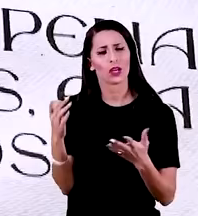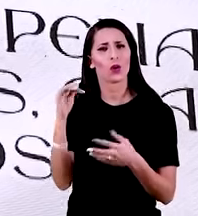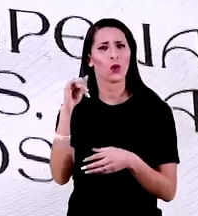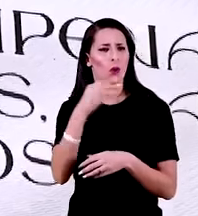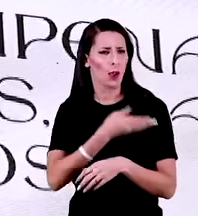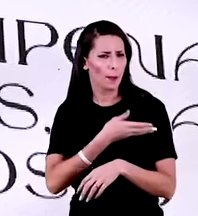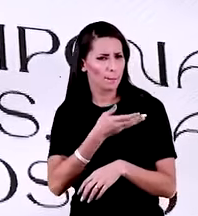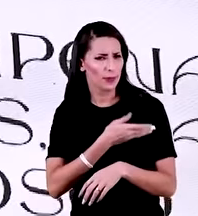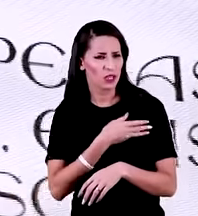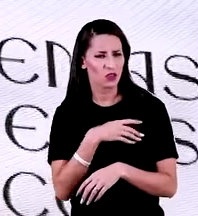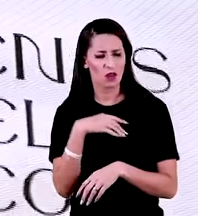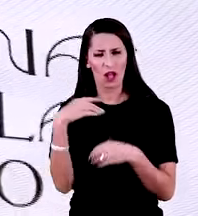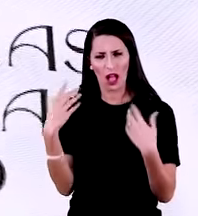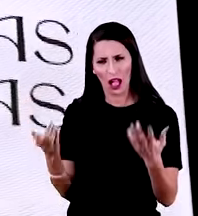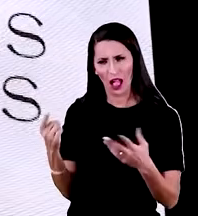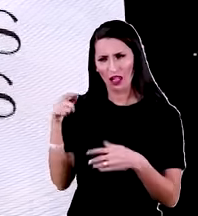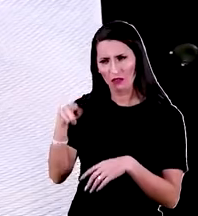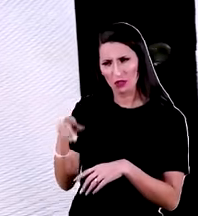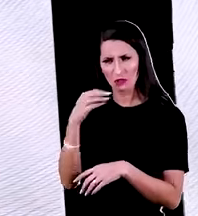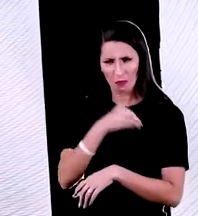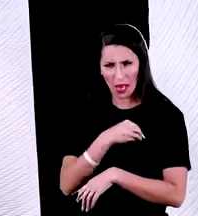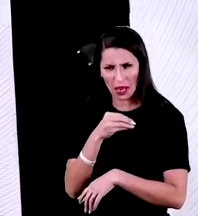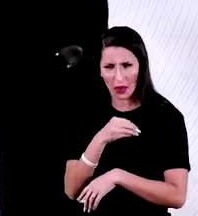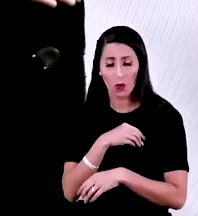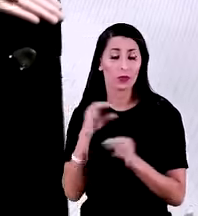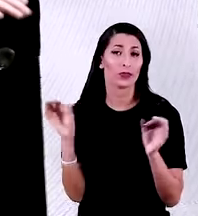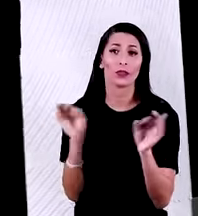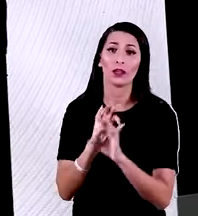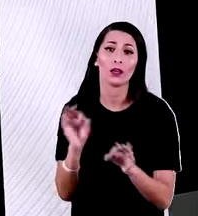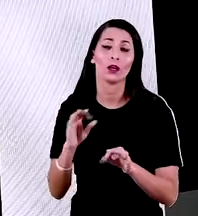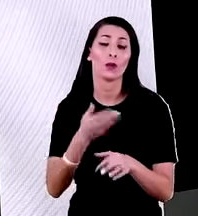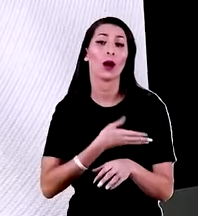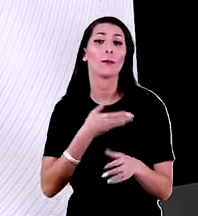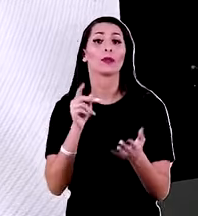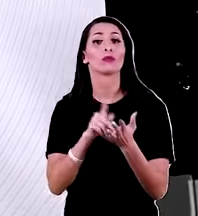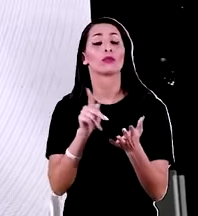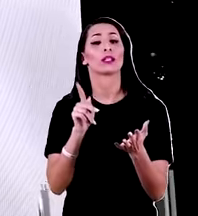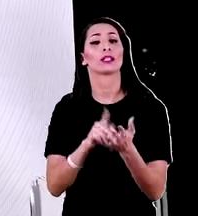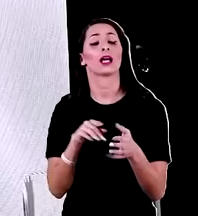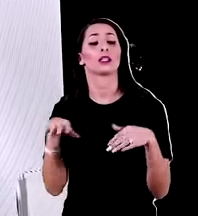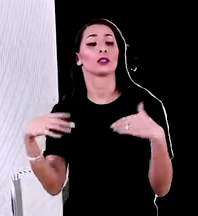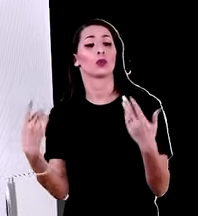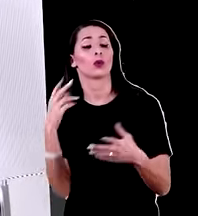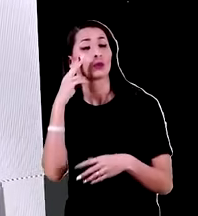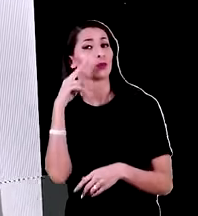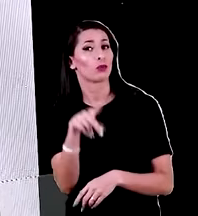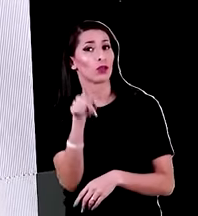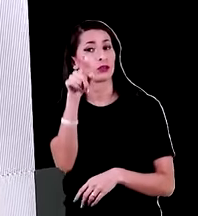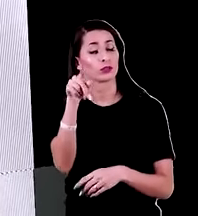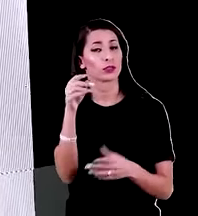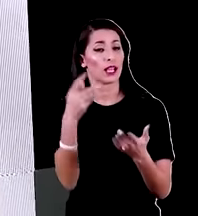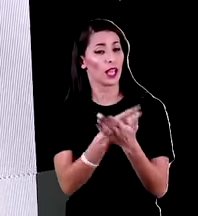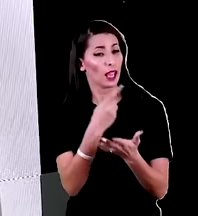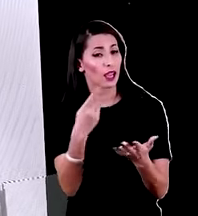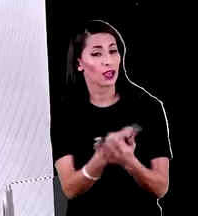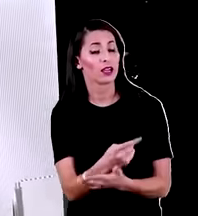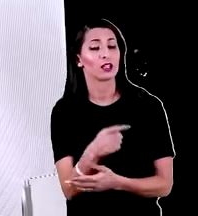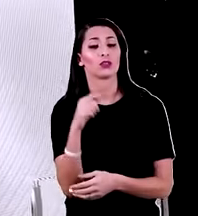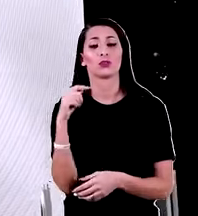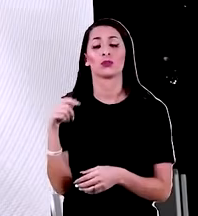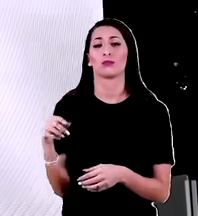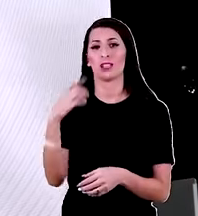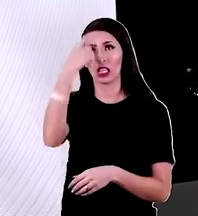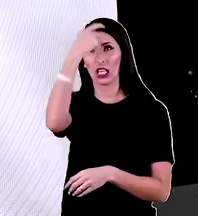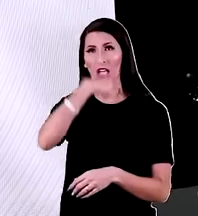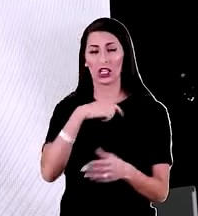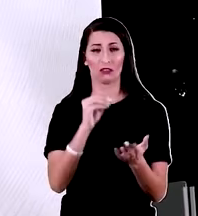Mas o amigo de verdade, quando você não tiver o comportamento adequado, ele entende que aquilo não é falta de caráter, ele entende que aquilo é a tua